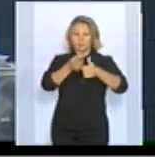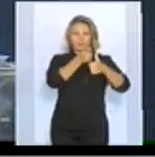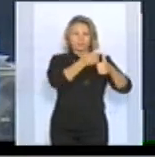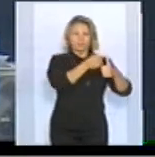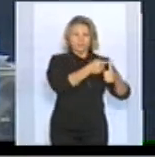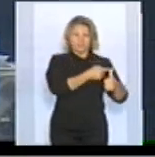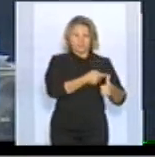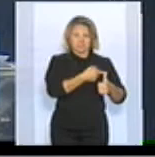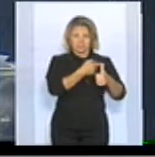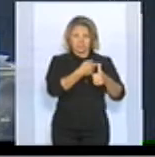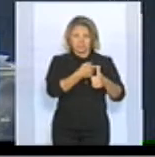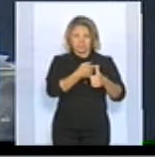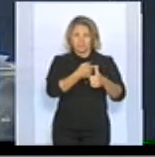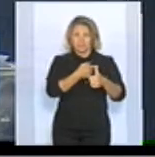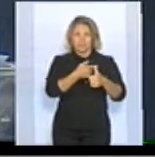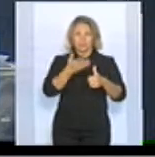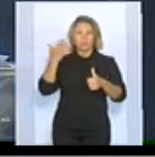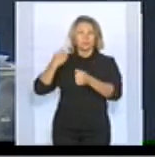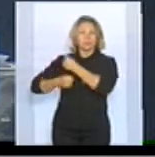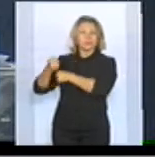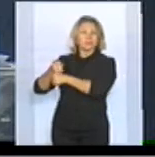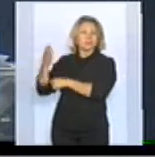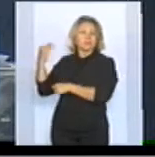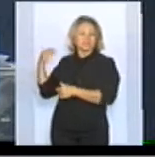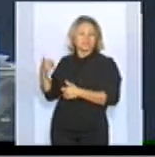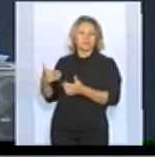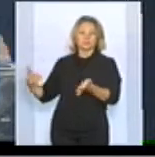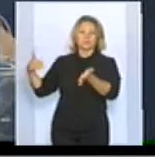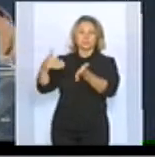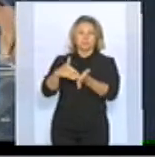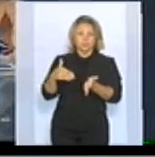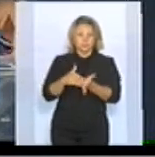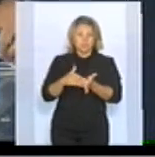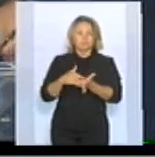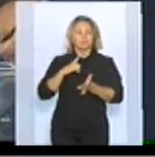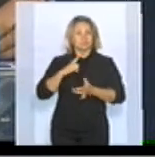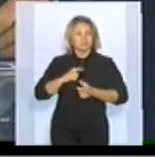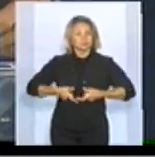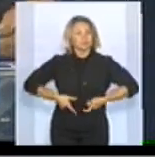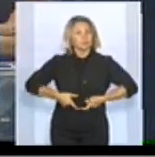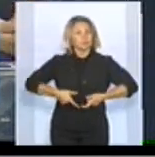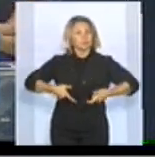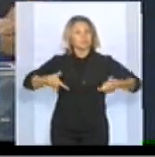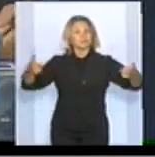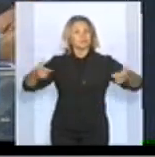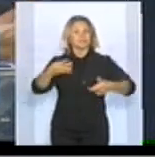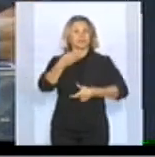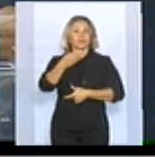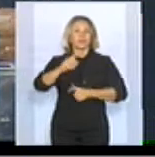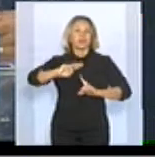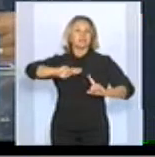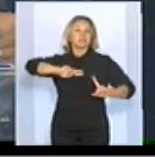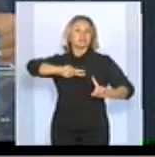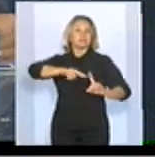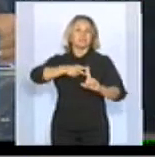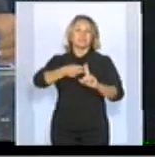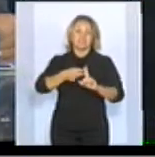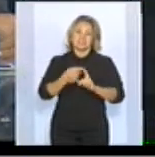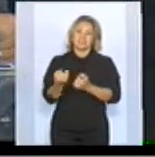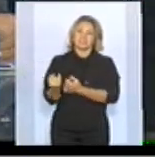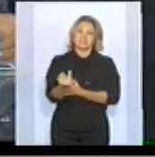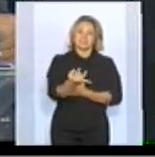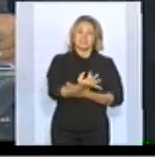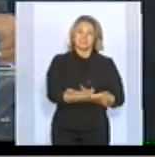quadrimestre do ano passado com o último quadrimestre, temos um crescimento de 4 vezes da quantidade de